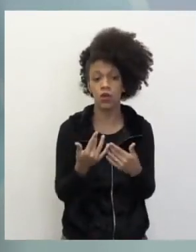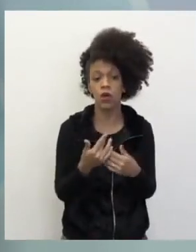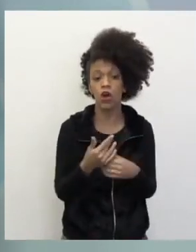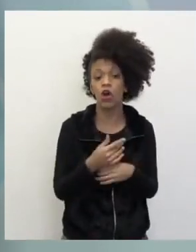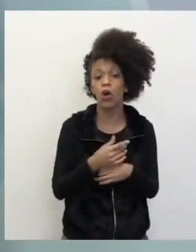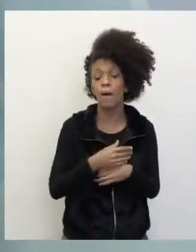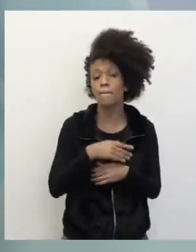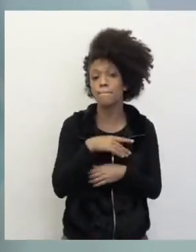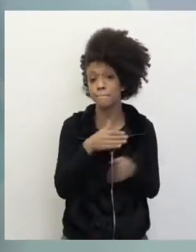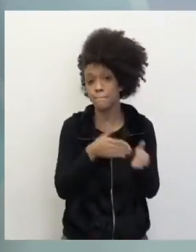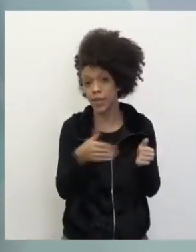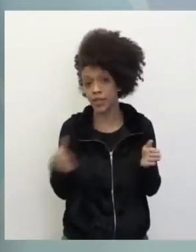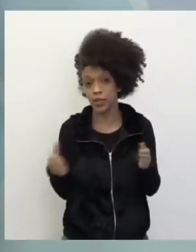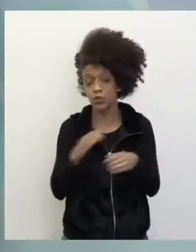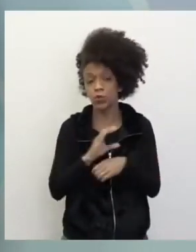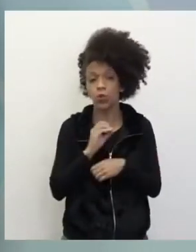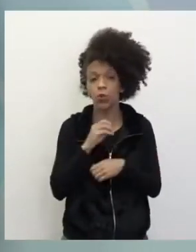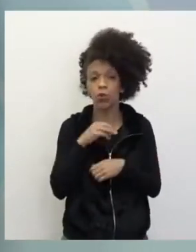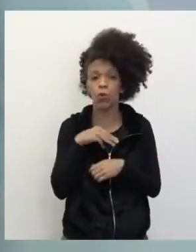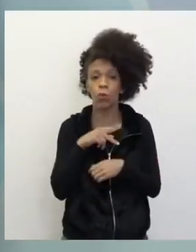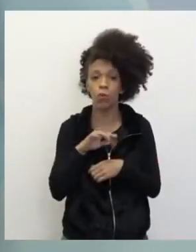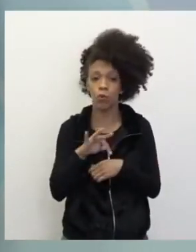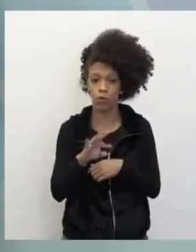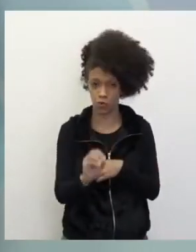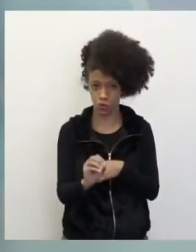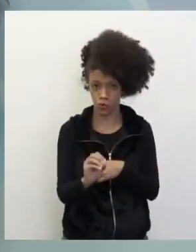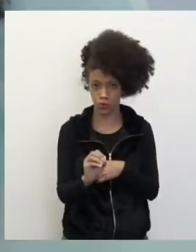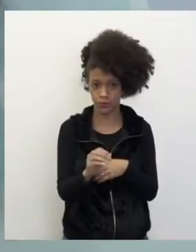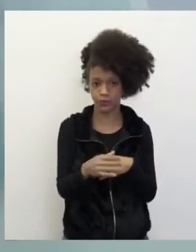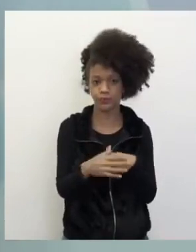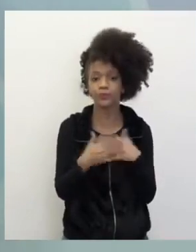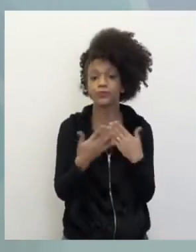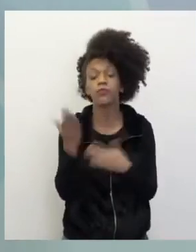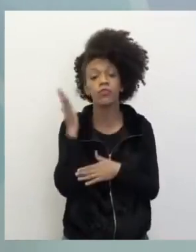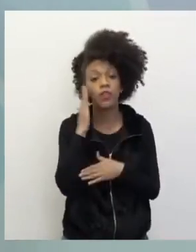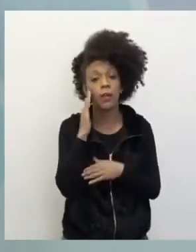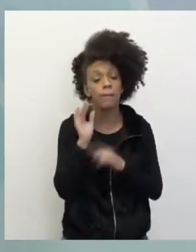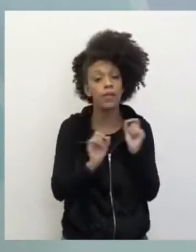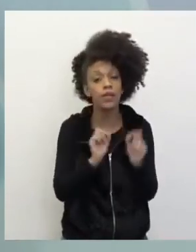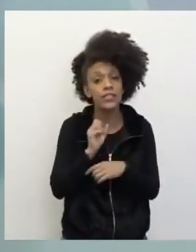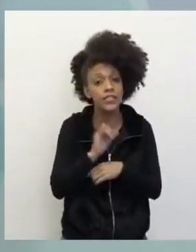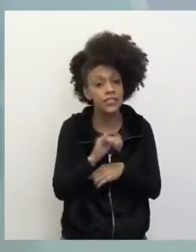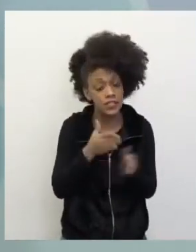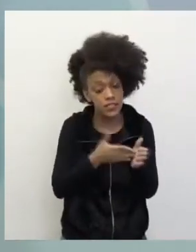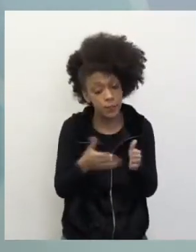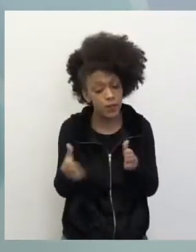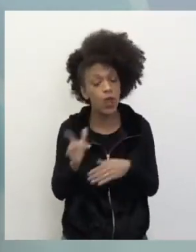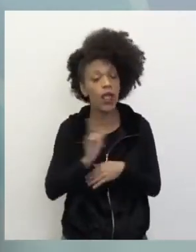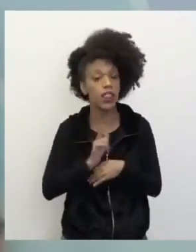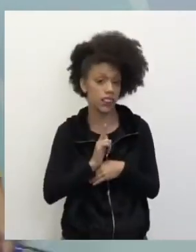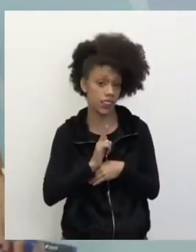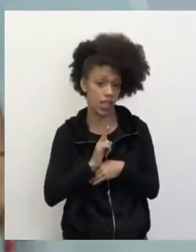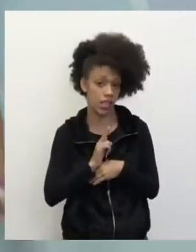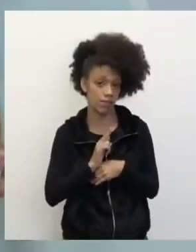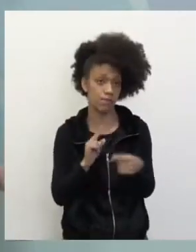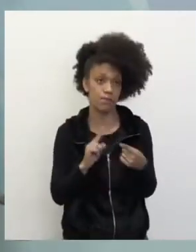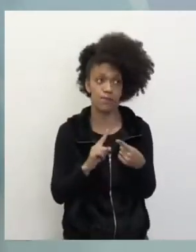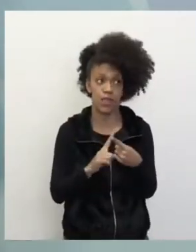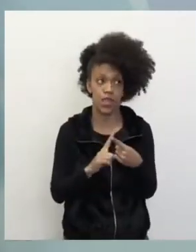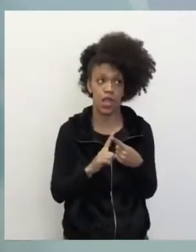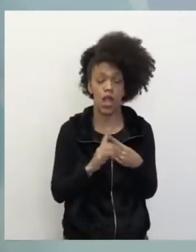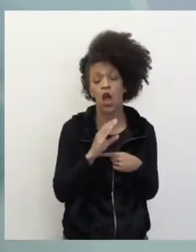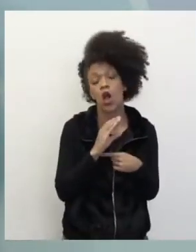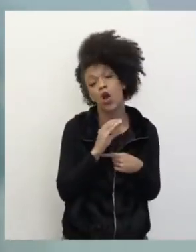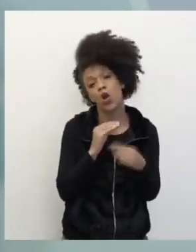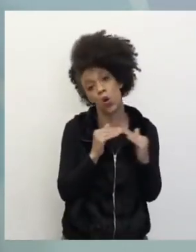Período composto, certo? Resta-me saber se esse período tem coordenação ou subordinação. A